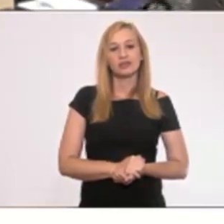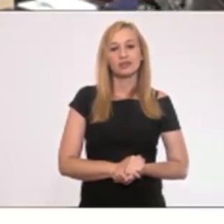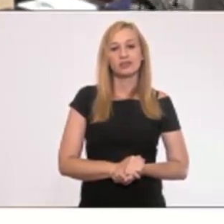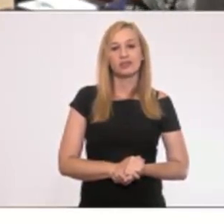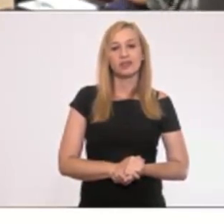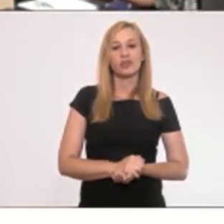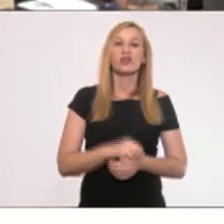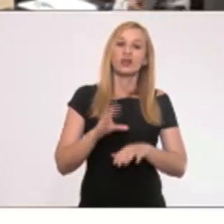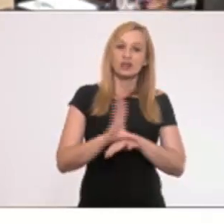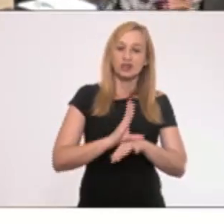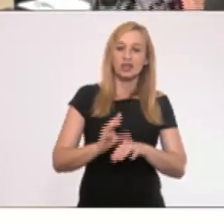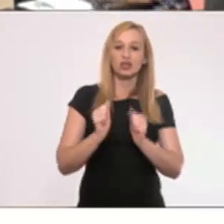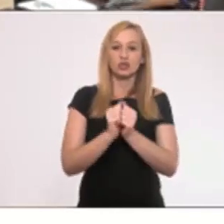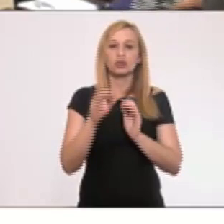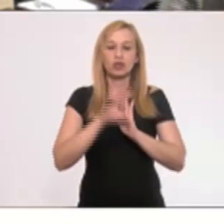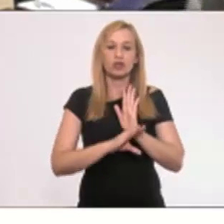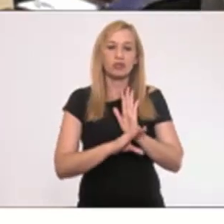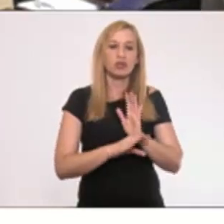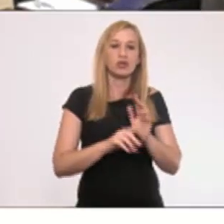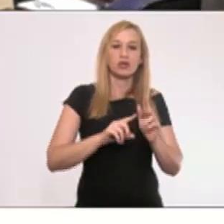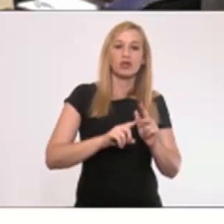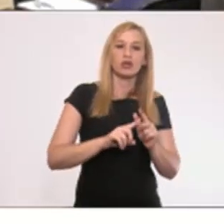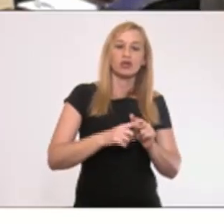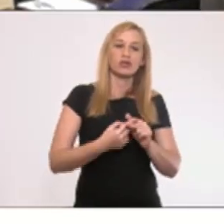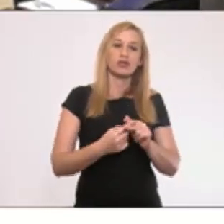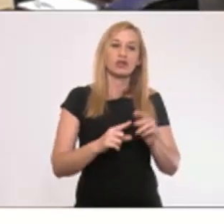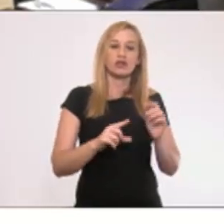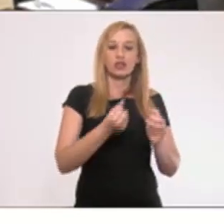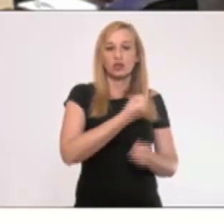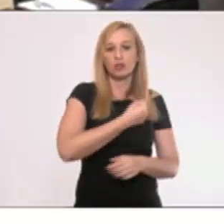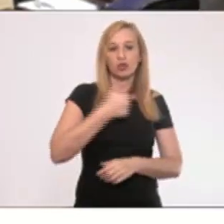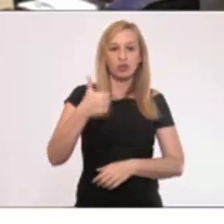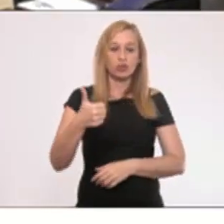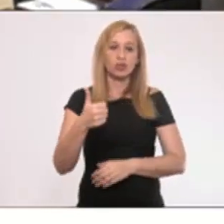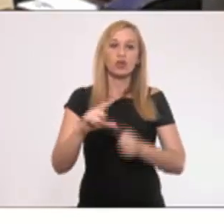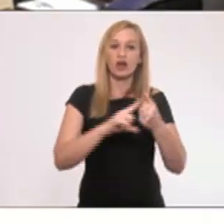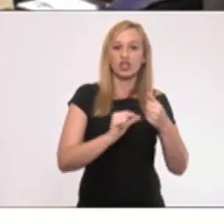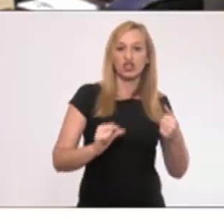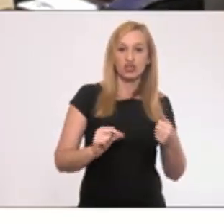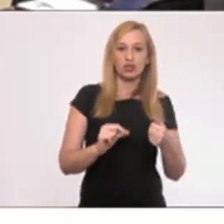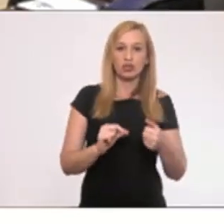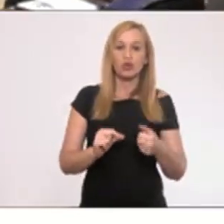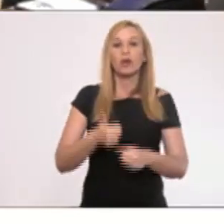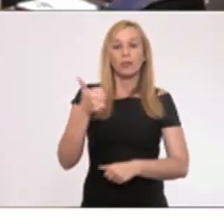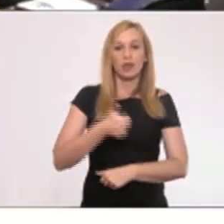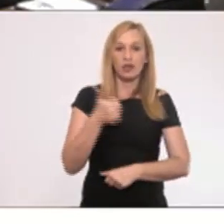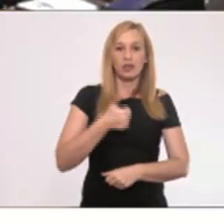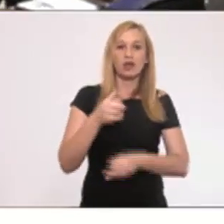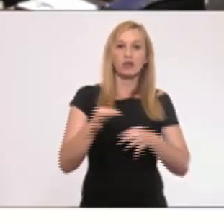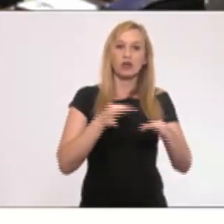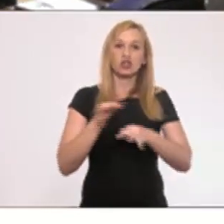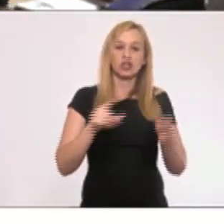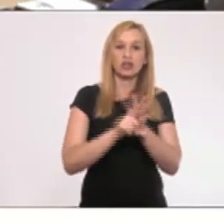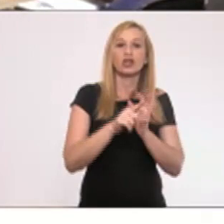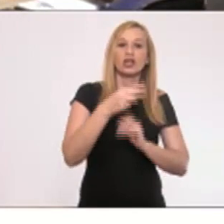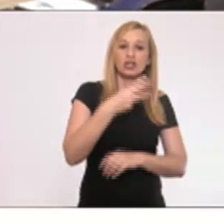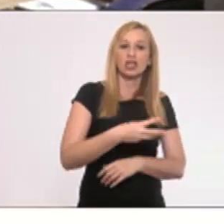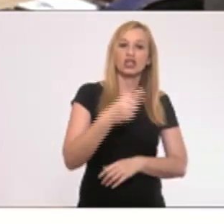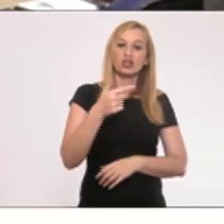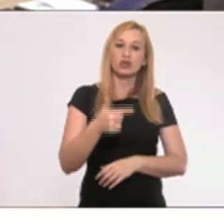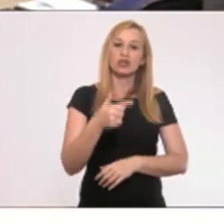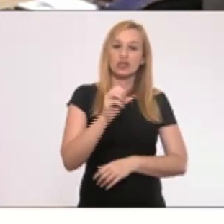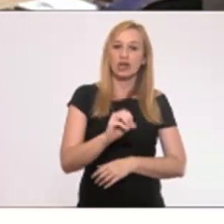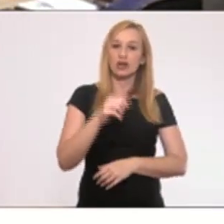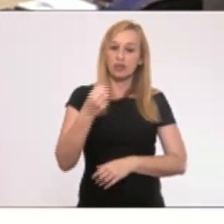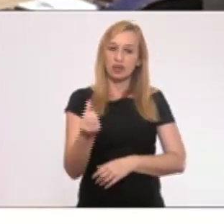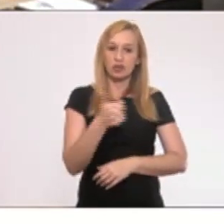Pela constitucionalidade com emenda. Emenda modificativa número 1. Inclua-se um artigo primeiro ao projeto de lei